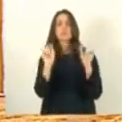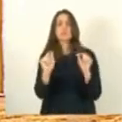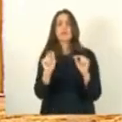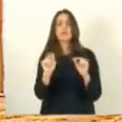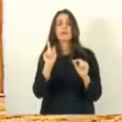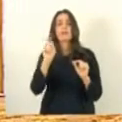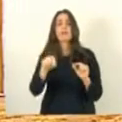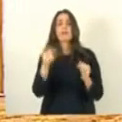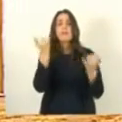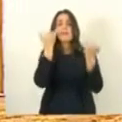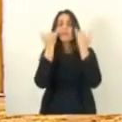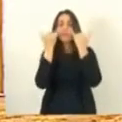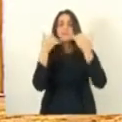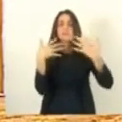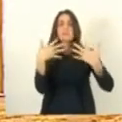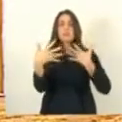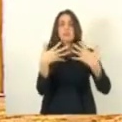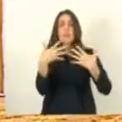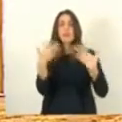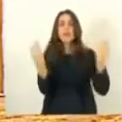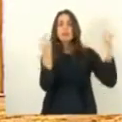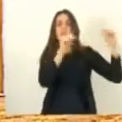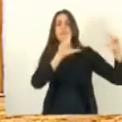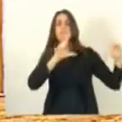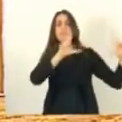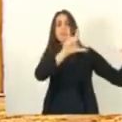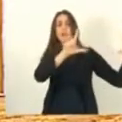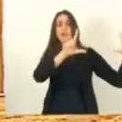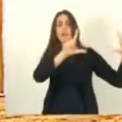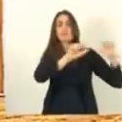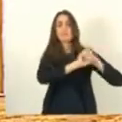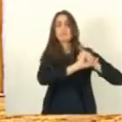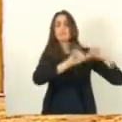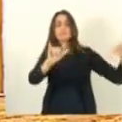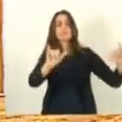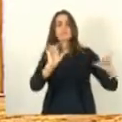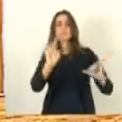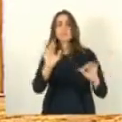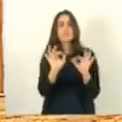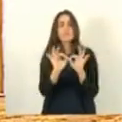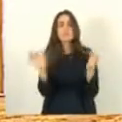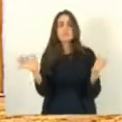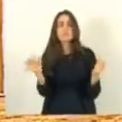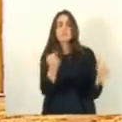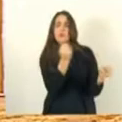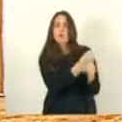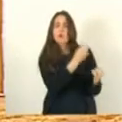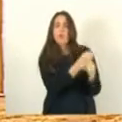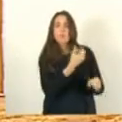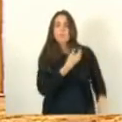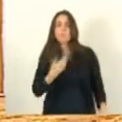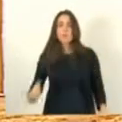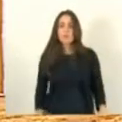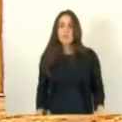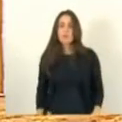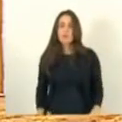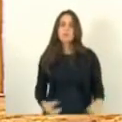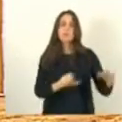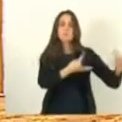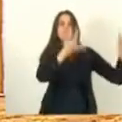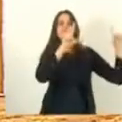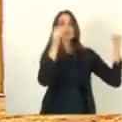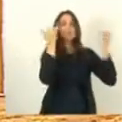o aumento da transparência nas obras públicas. Nada mais além disso. Não há vício de iniciativa, não se